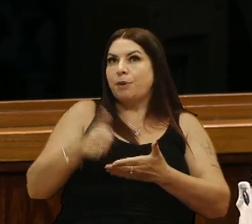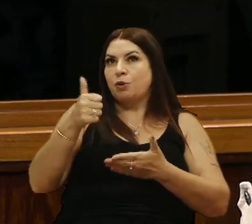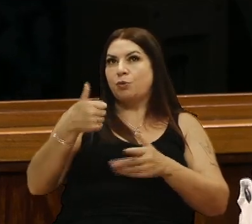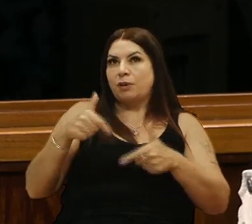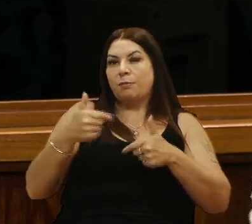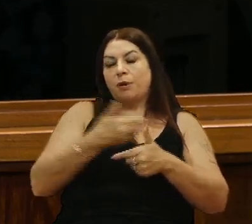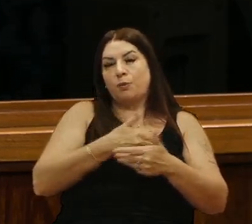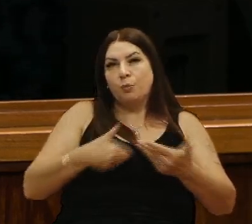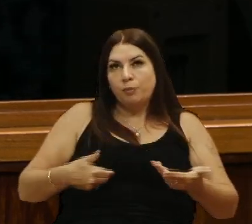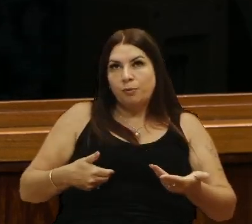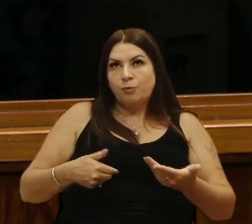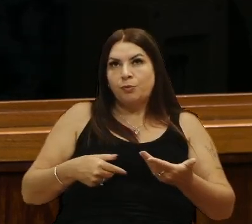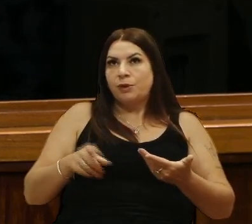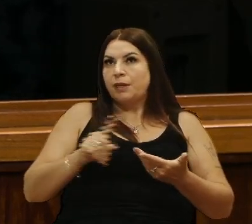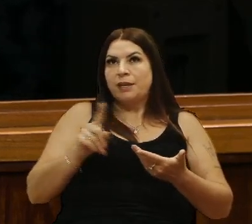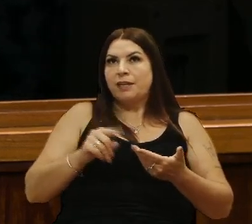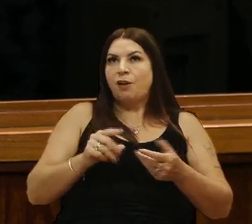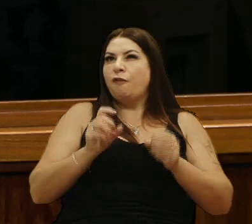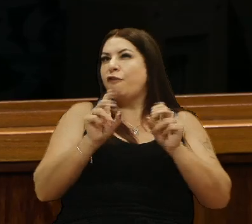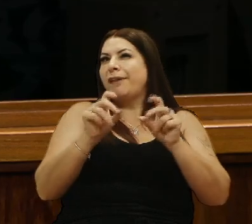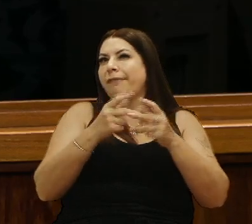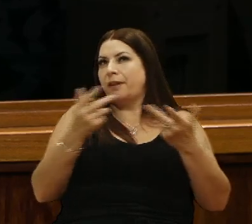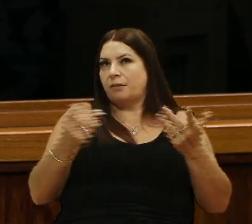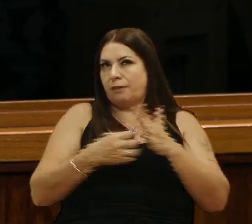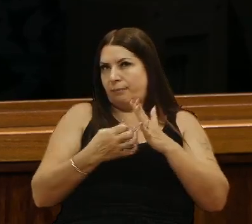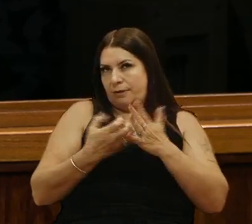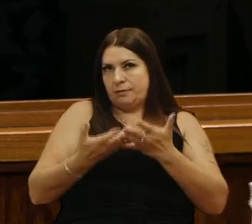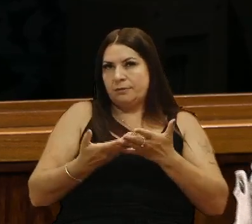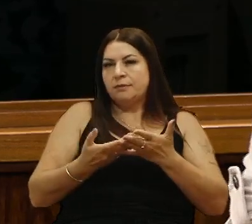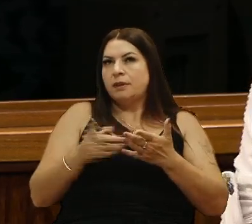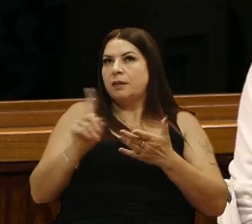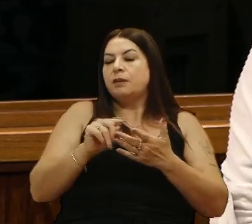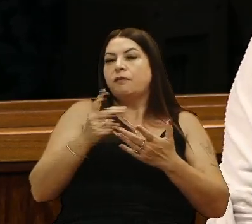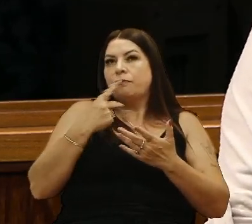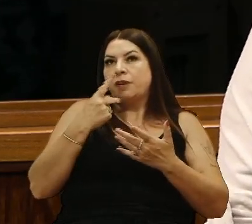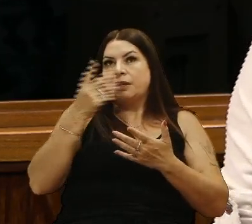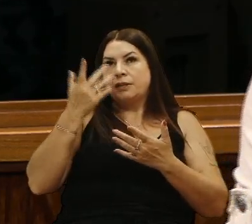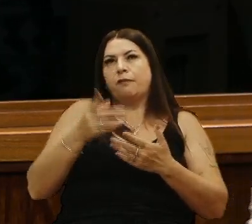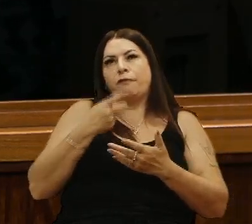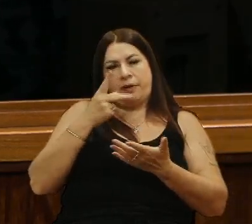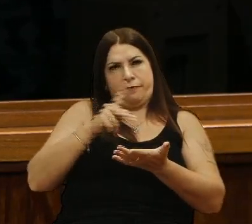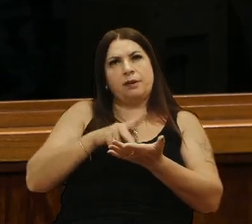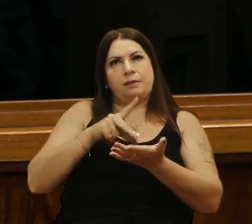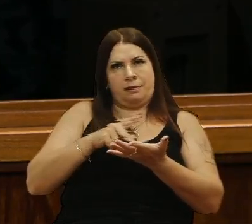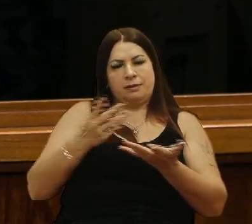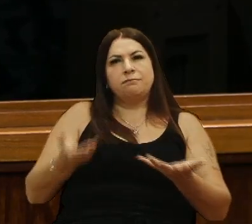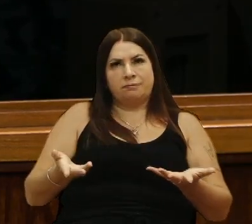serviço público, não sucateando. E falando no que convém, né? Vamos ser sinceros.